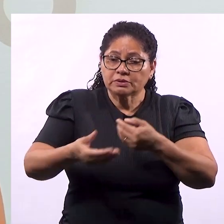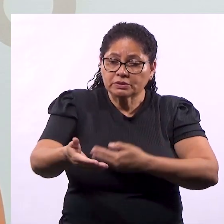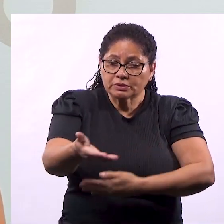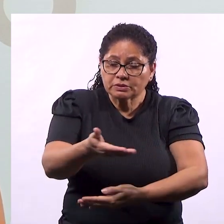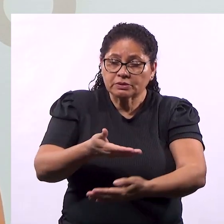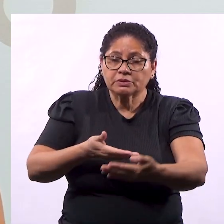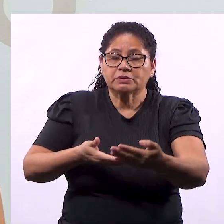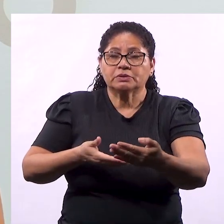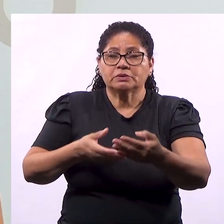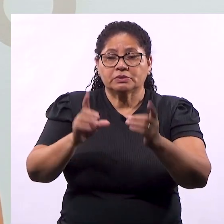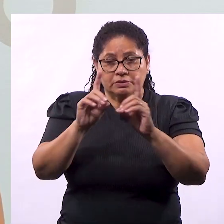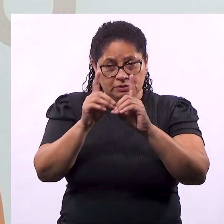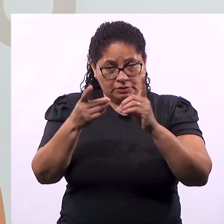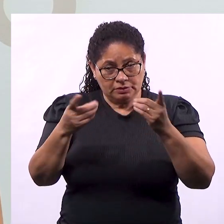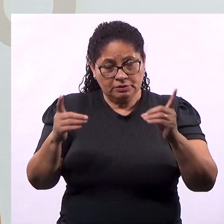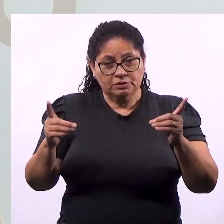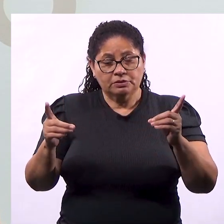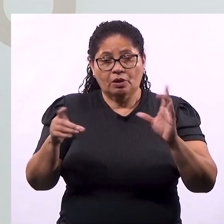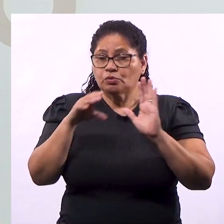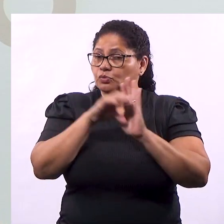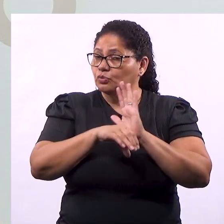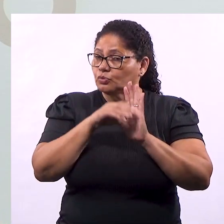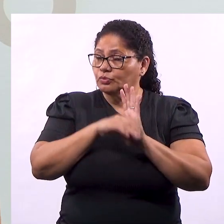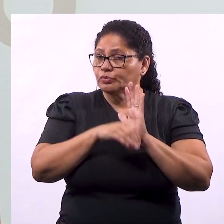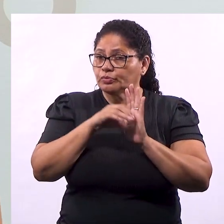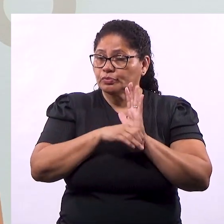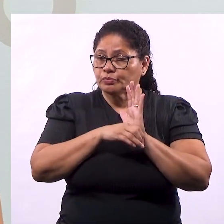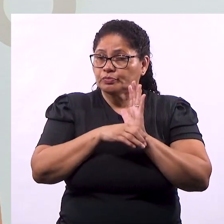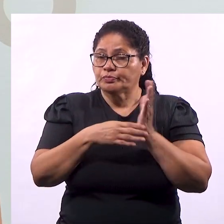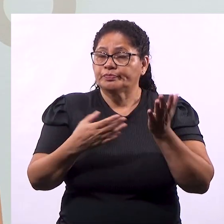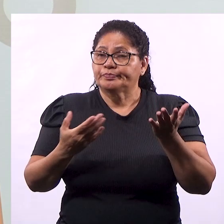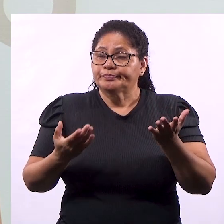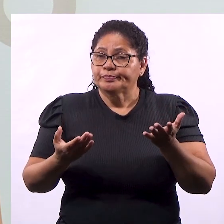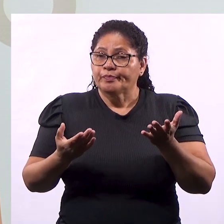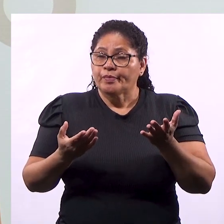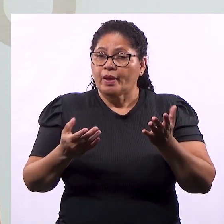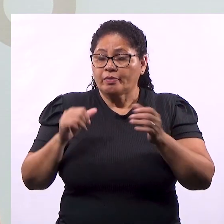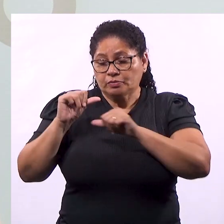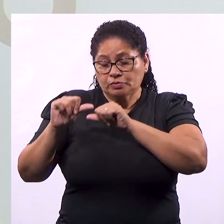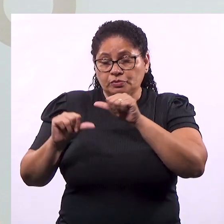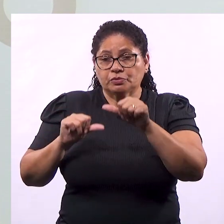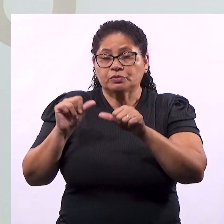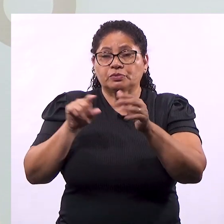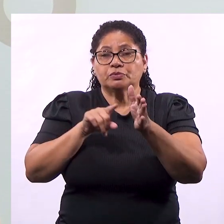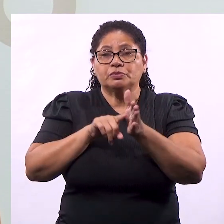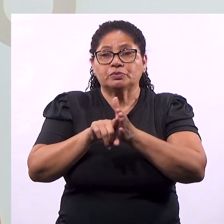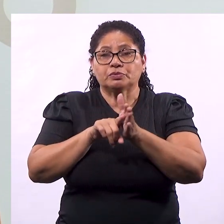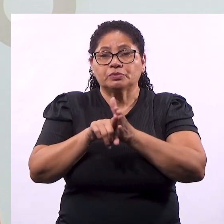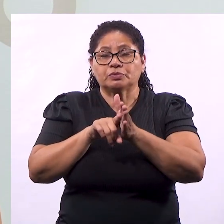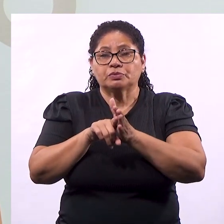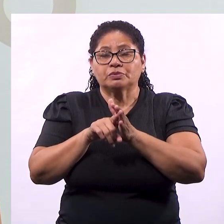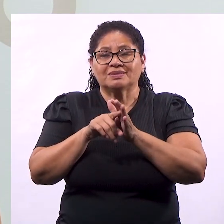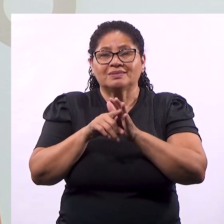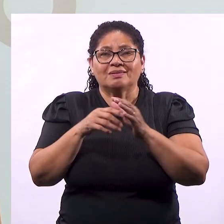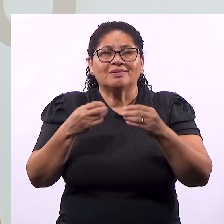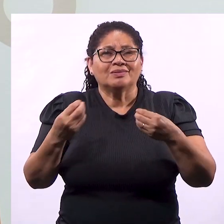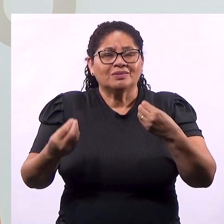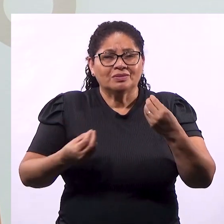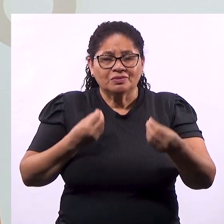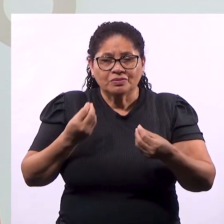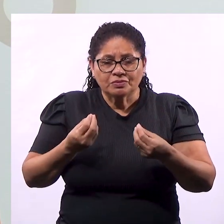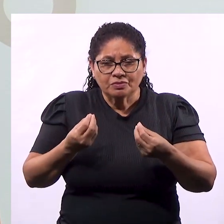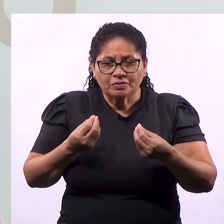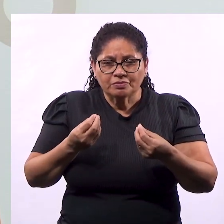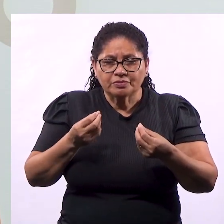a minha intervenção didática Olha aí o conceito hein então quando eu faço essa avaliação diagnóstica é esse